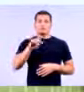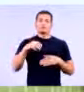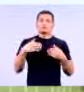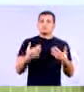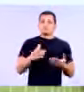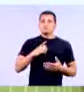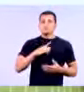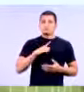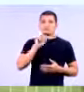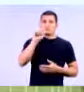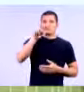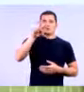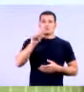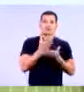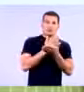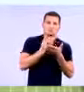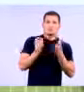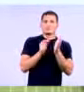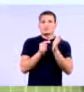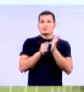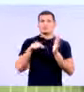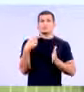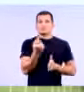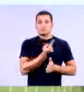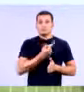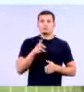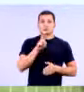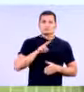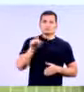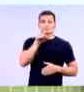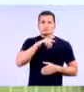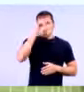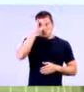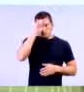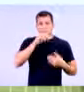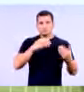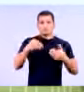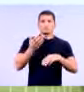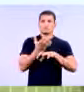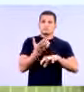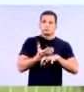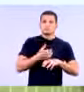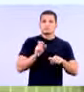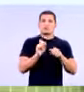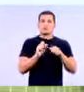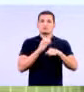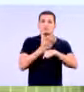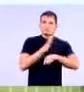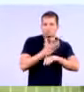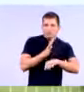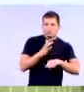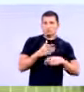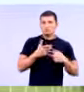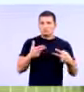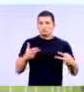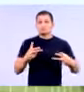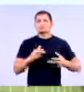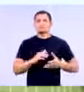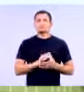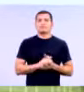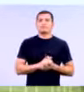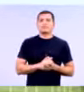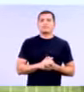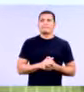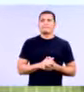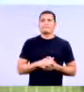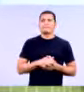utilizamos, que vocês aprenderam ao longo da disciplina, para realizar as atividades de percurso, as atividades avaliativas que compõem